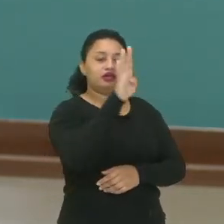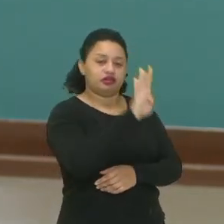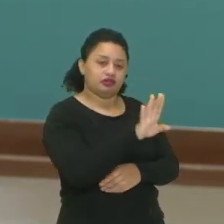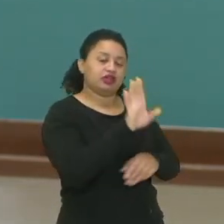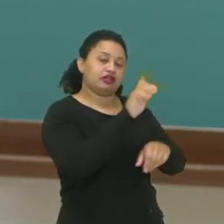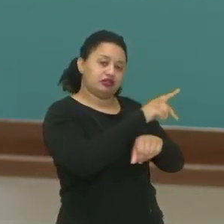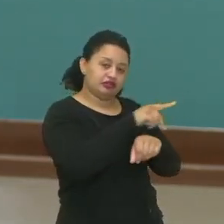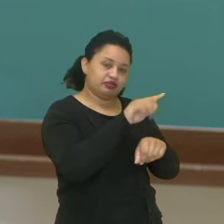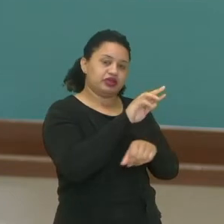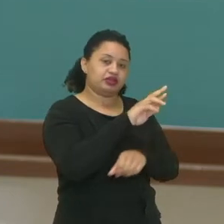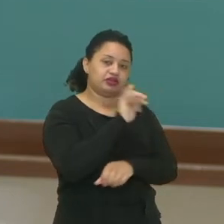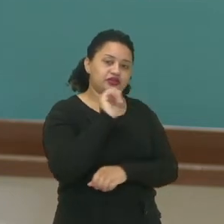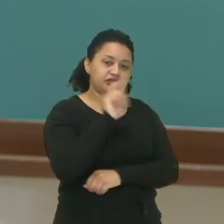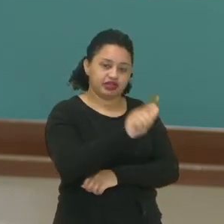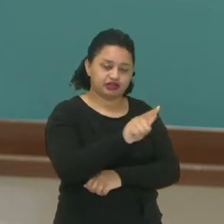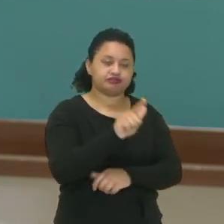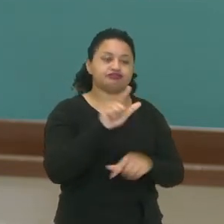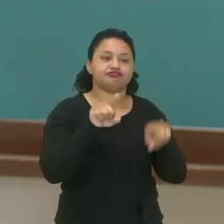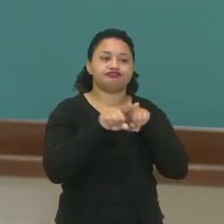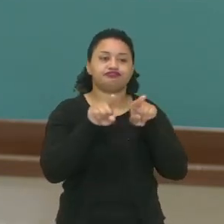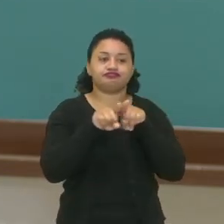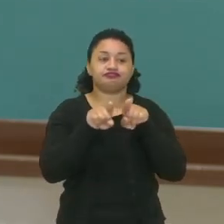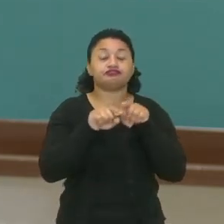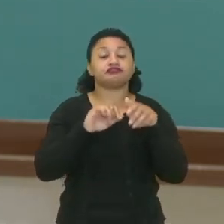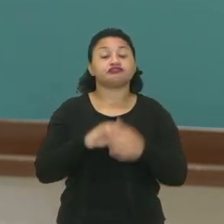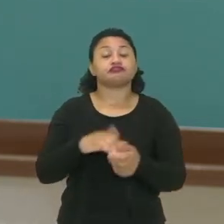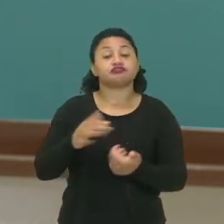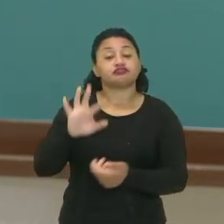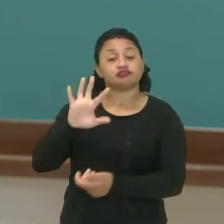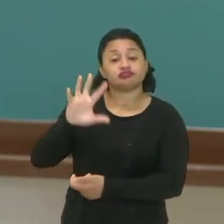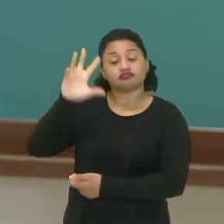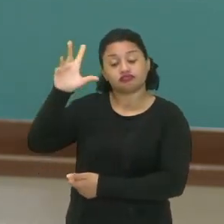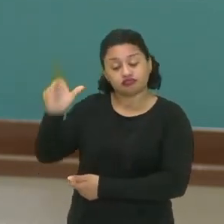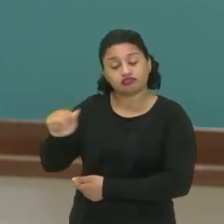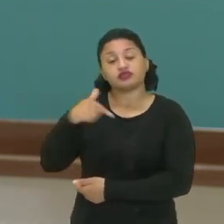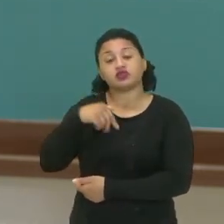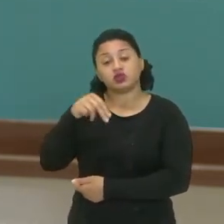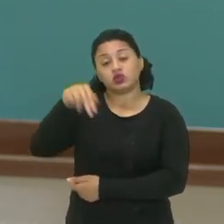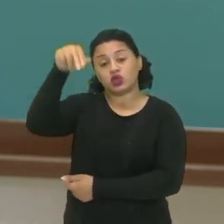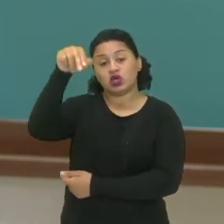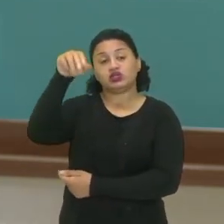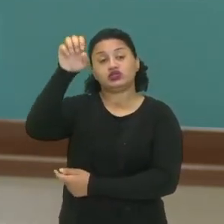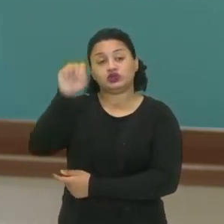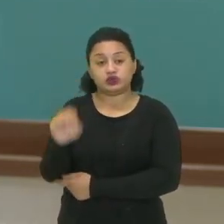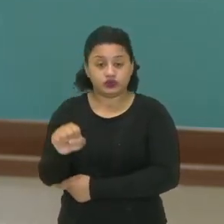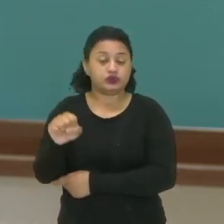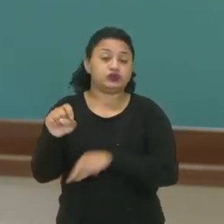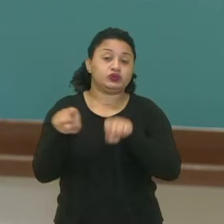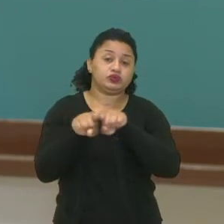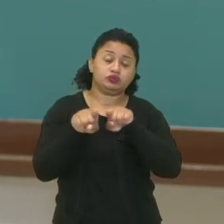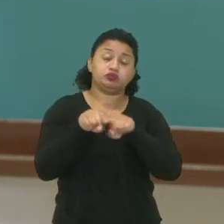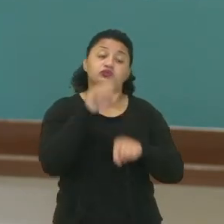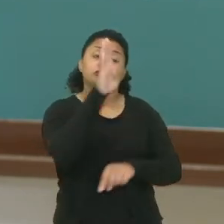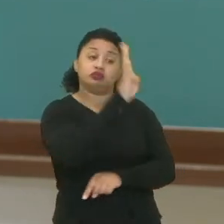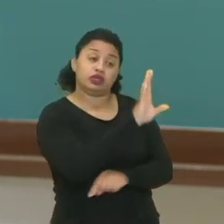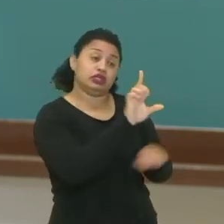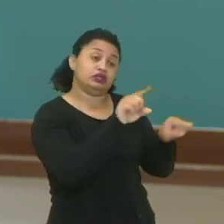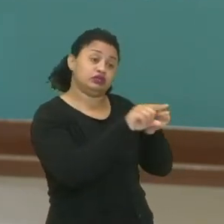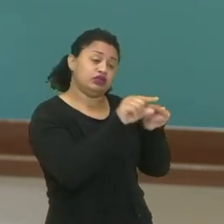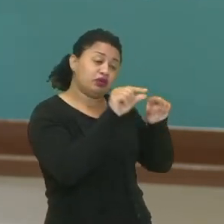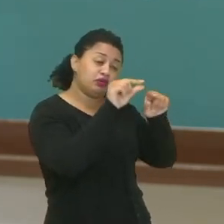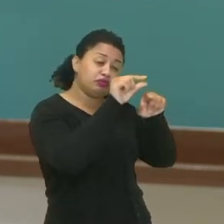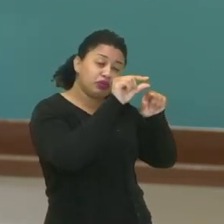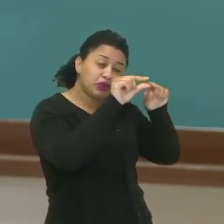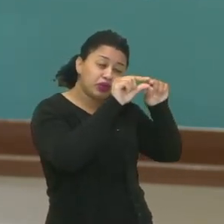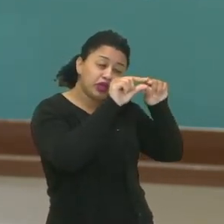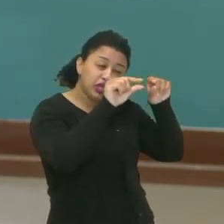aí, né? A África está tanto no hemisfério norte como no hemisfério sul. O Brasil também tem uma pequena parte,